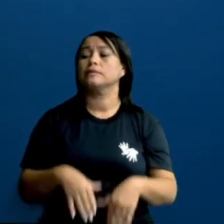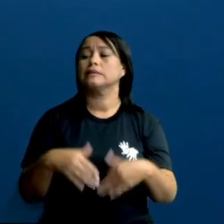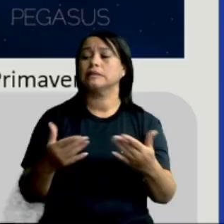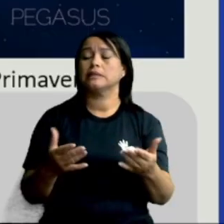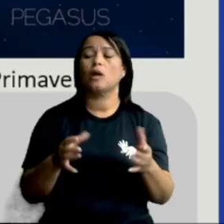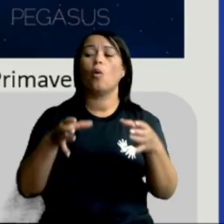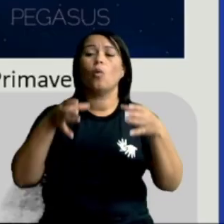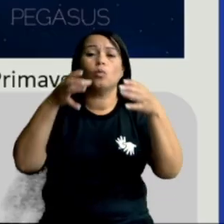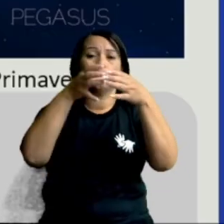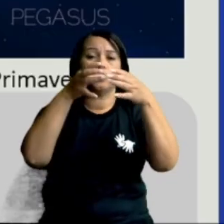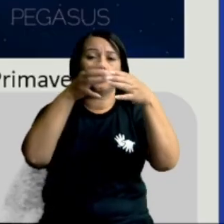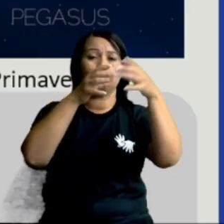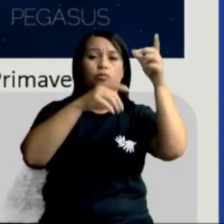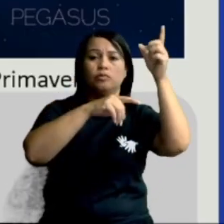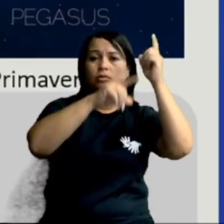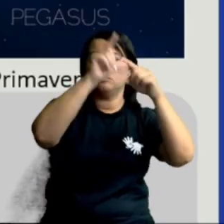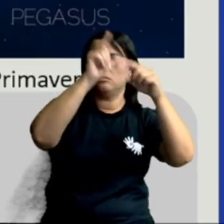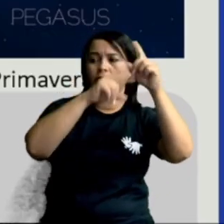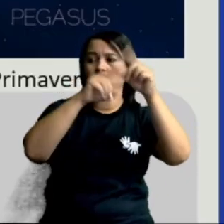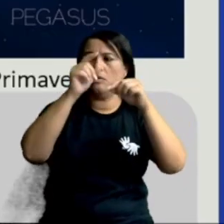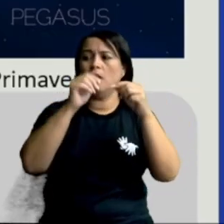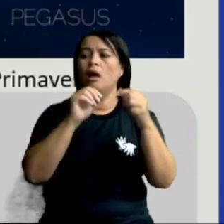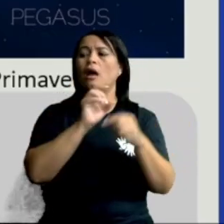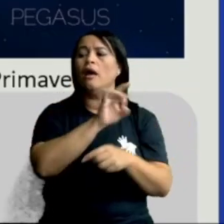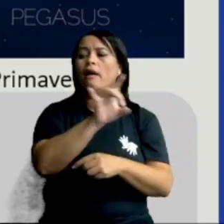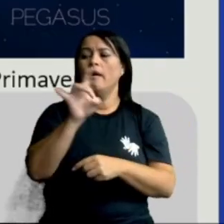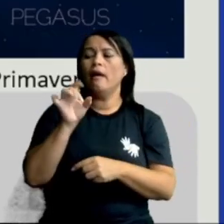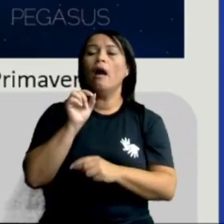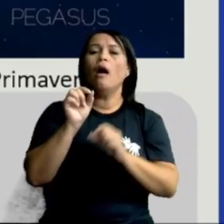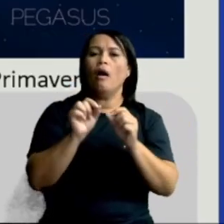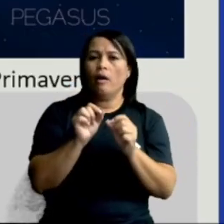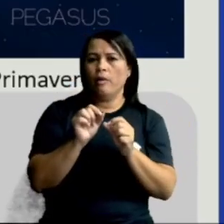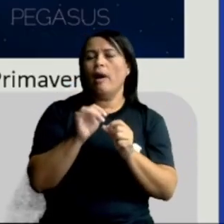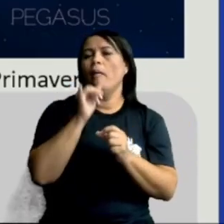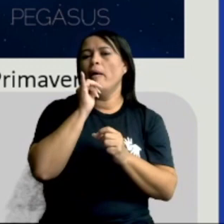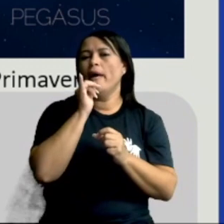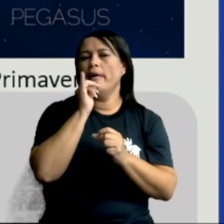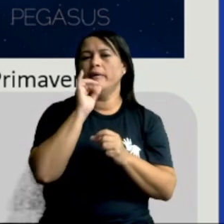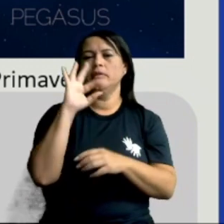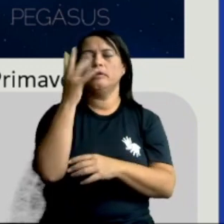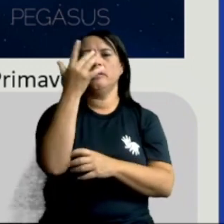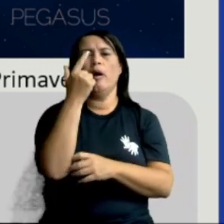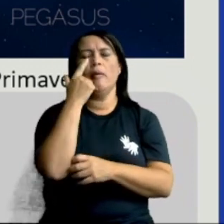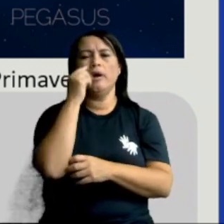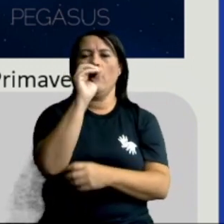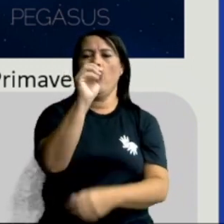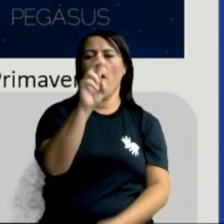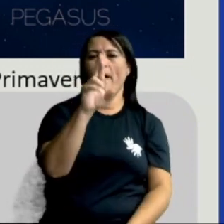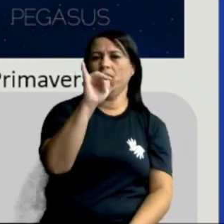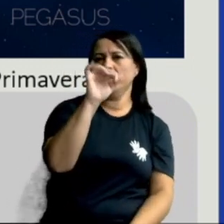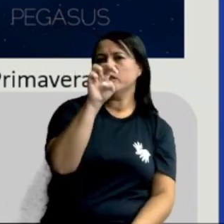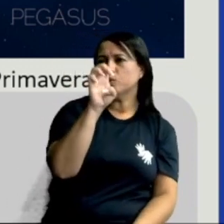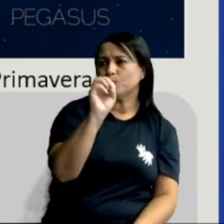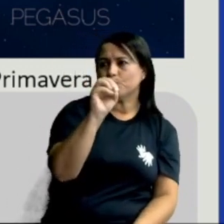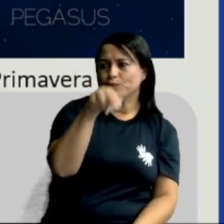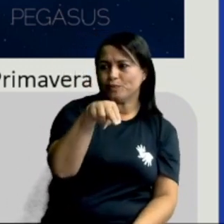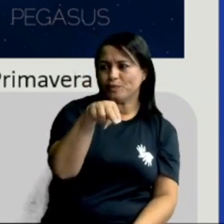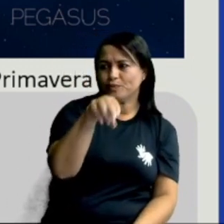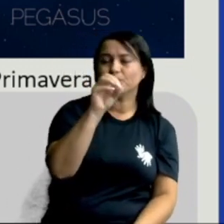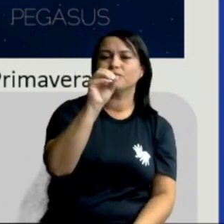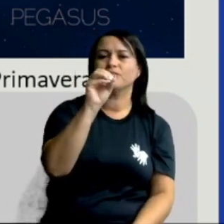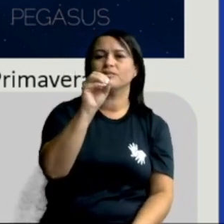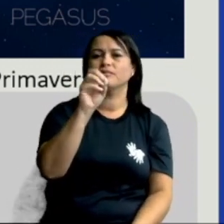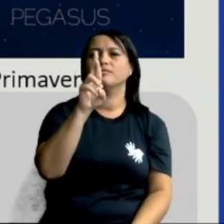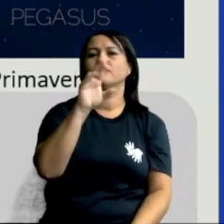As constelações e cada estação do ano. Órion marca o início do verão no hemisfério sul